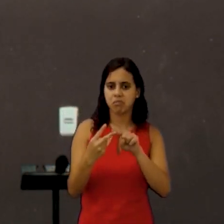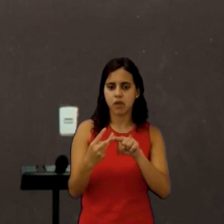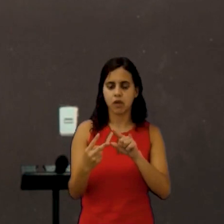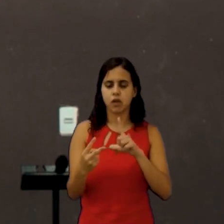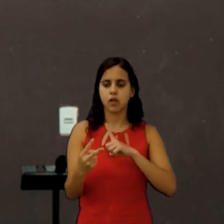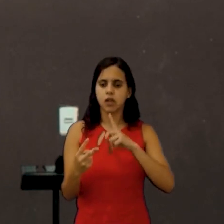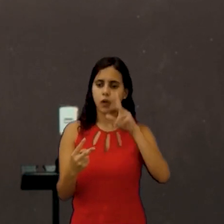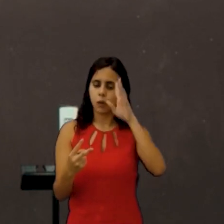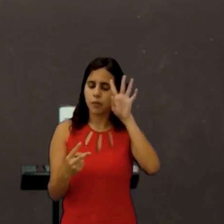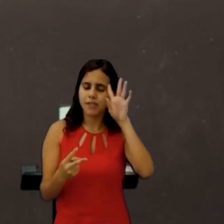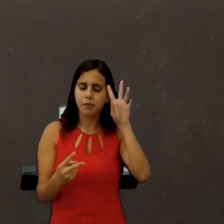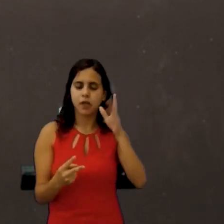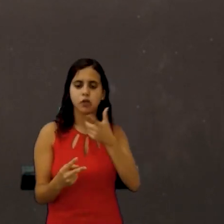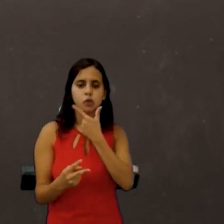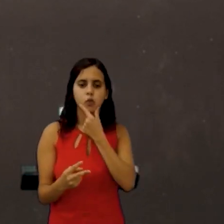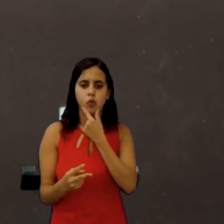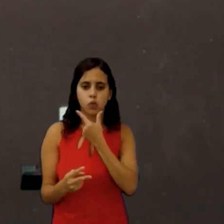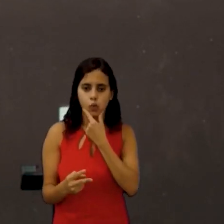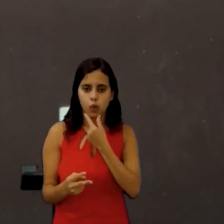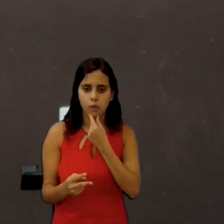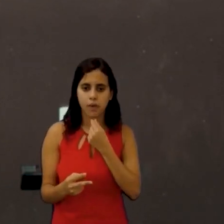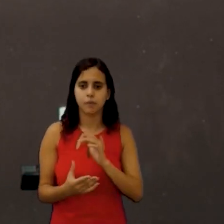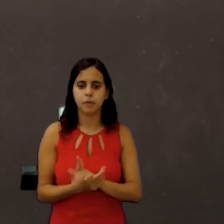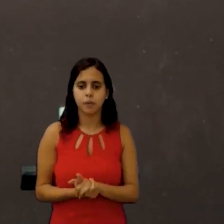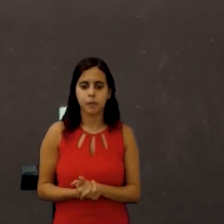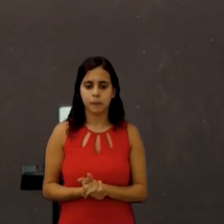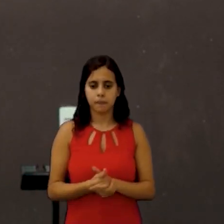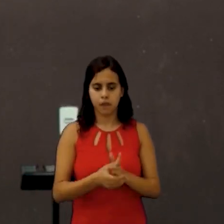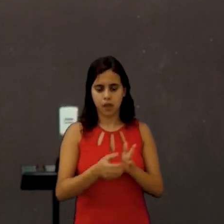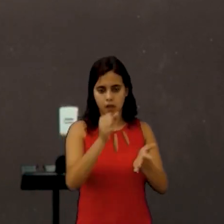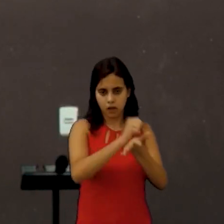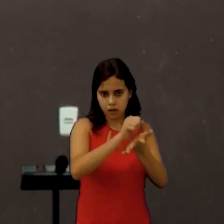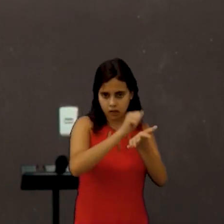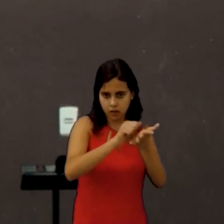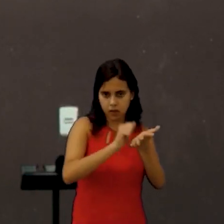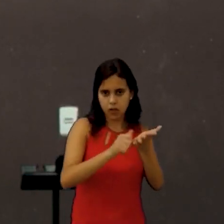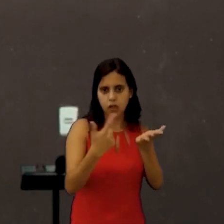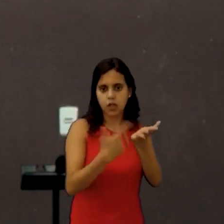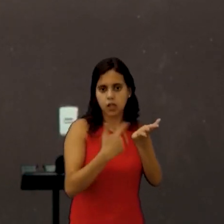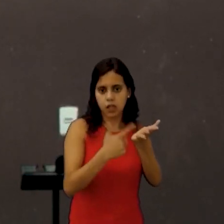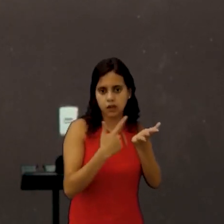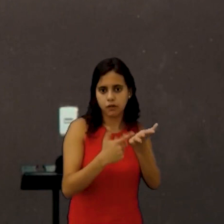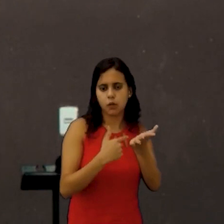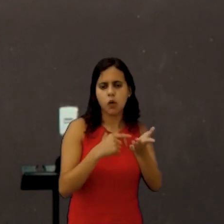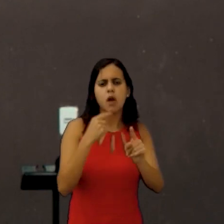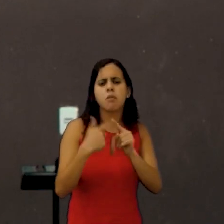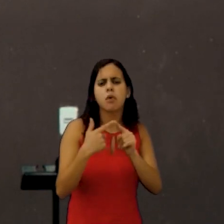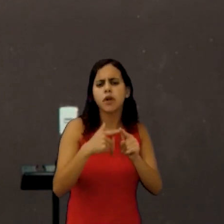do C.S. Lewis. C.S. Lewis, ele escreveu um livro chamado Por que Não Sou Pacifista?